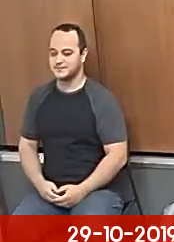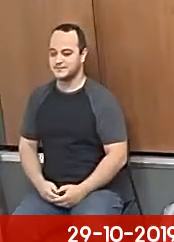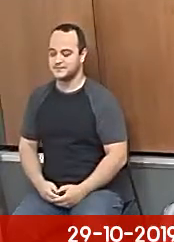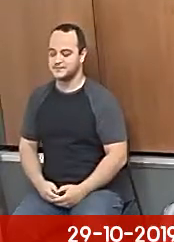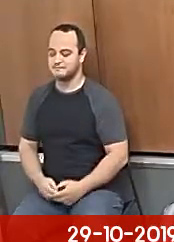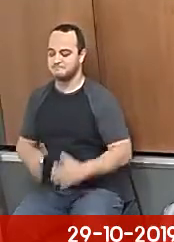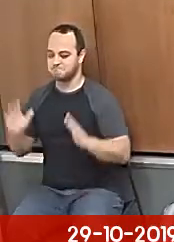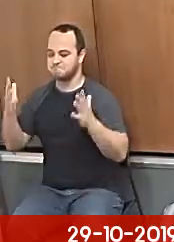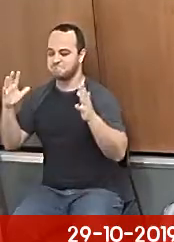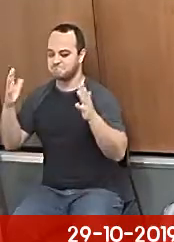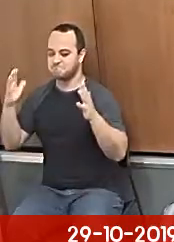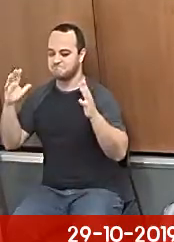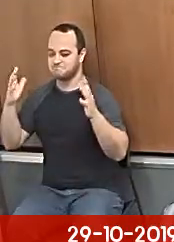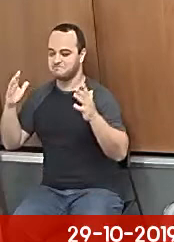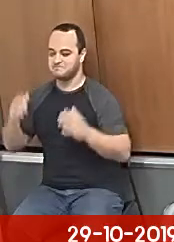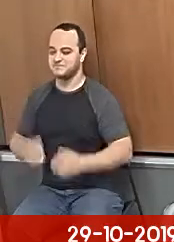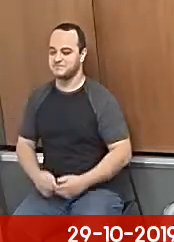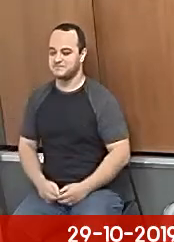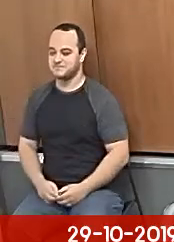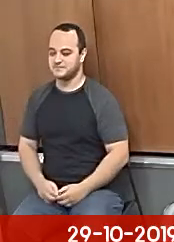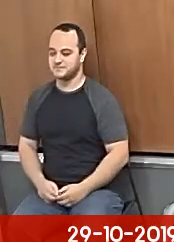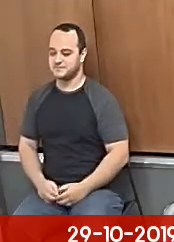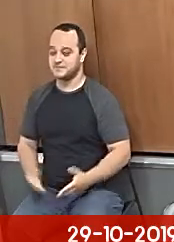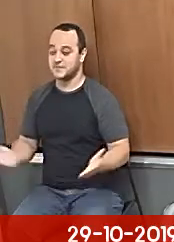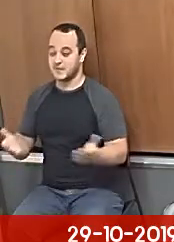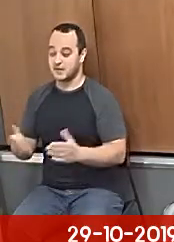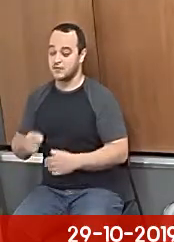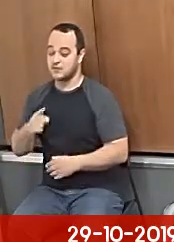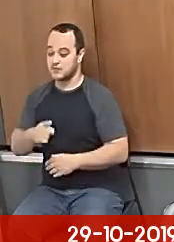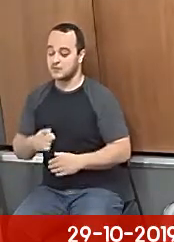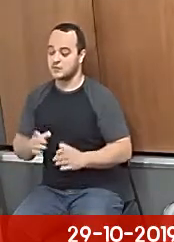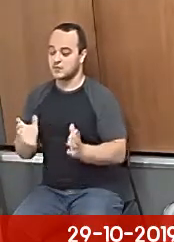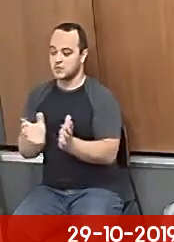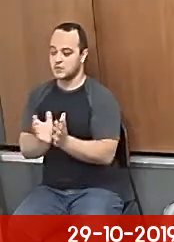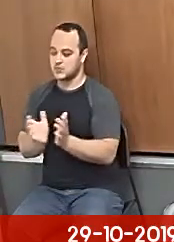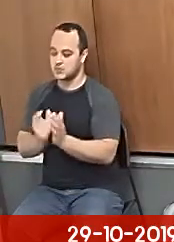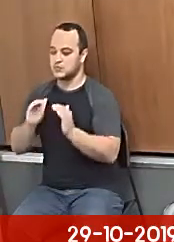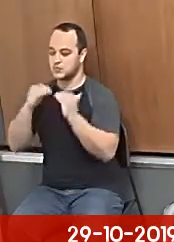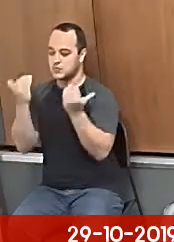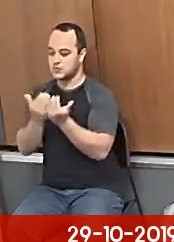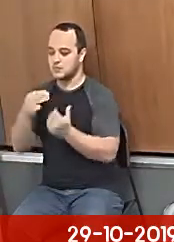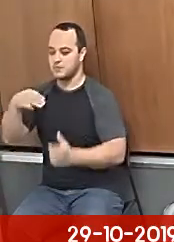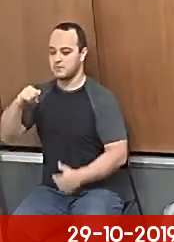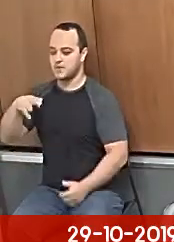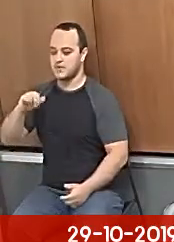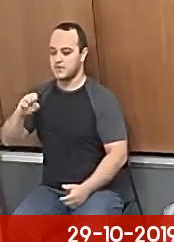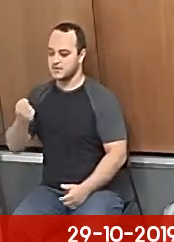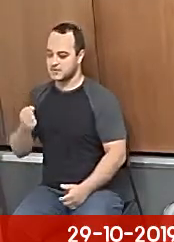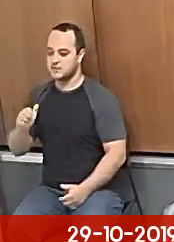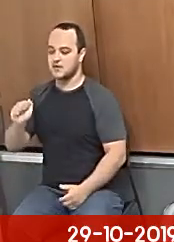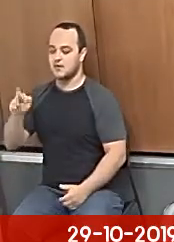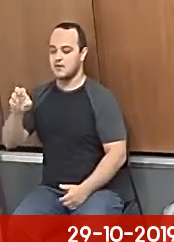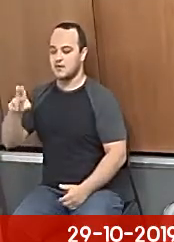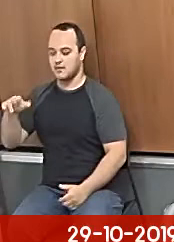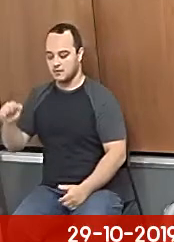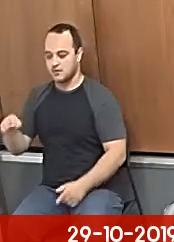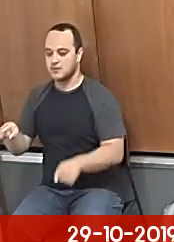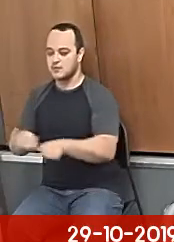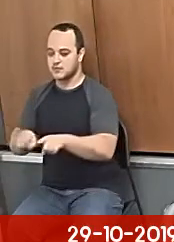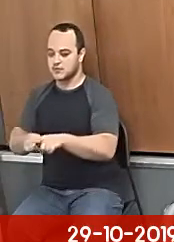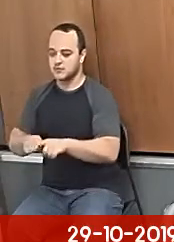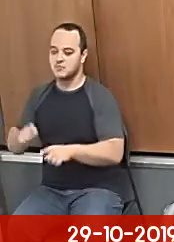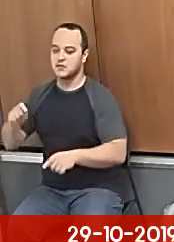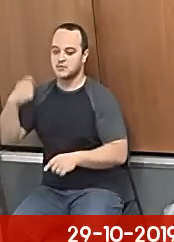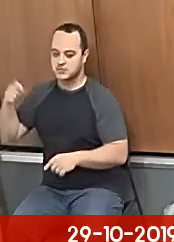Eu queria ouvir, na sequência, a Minas Arena e a Federação Mineira de Futebol. Sobre, assim, o que foi colocado aqui,